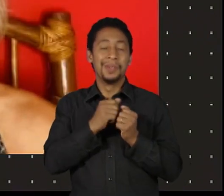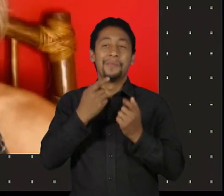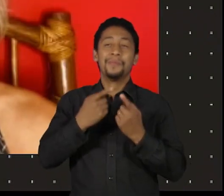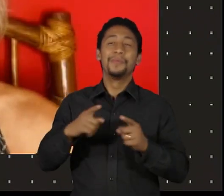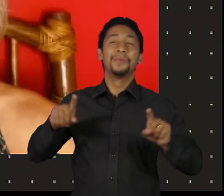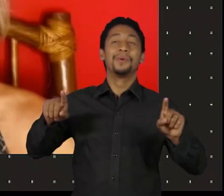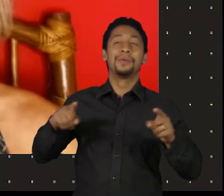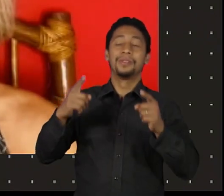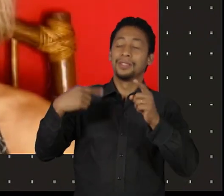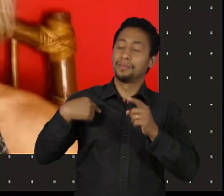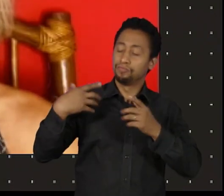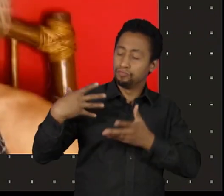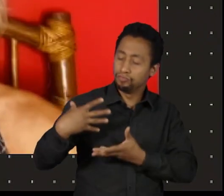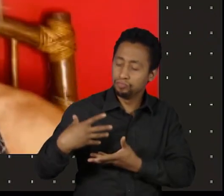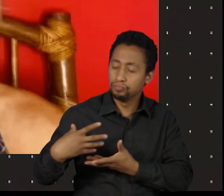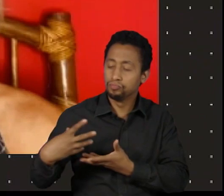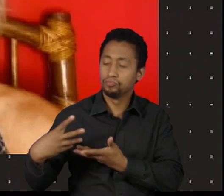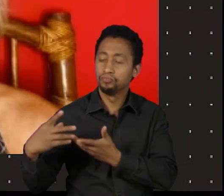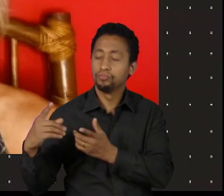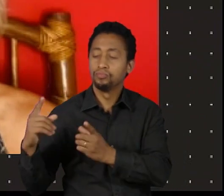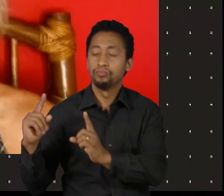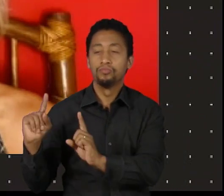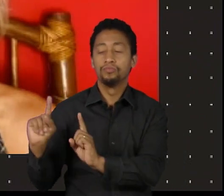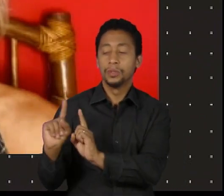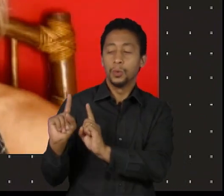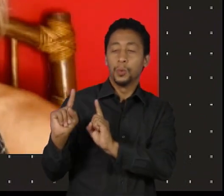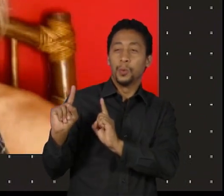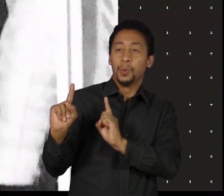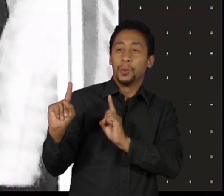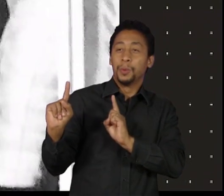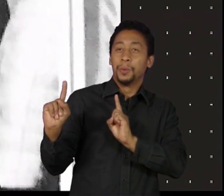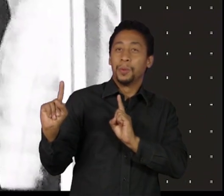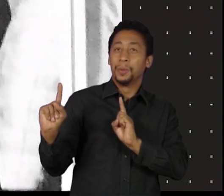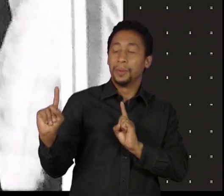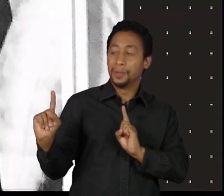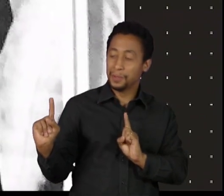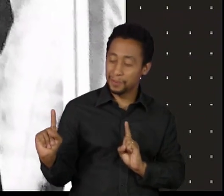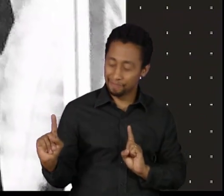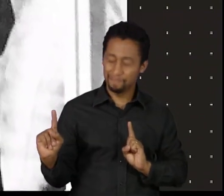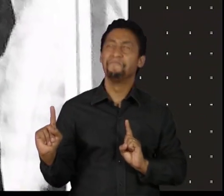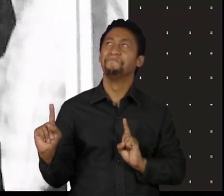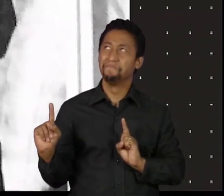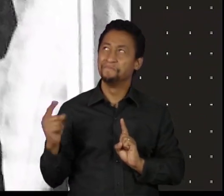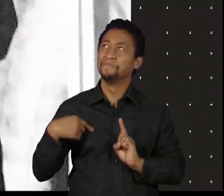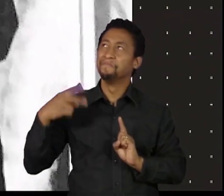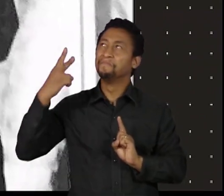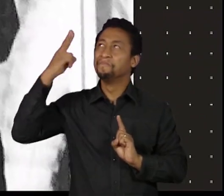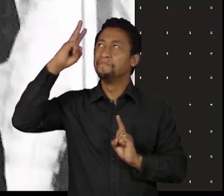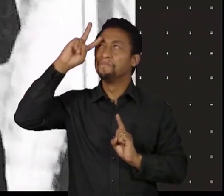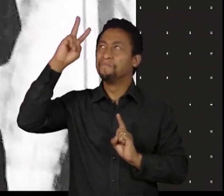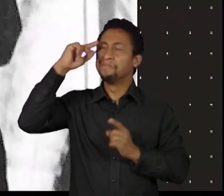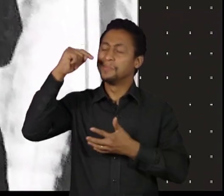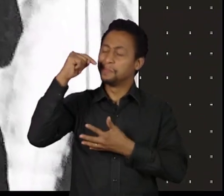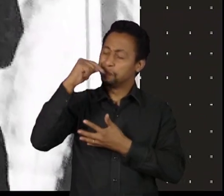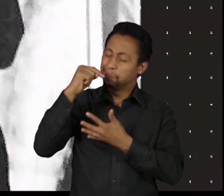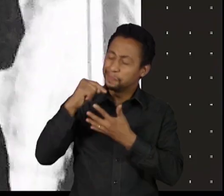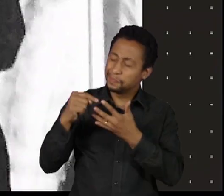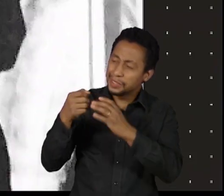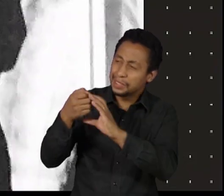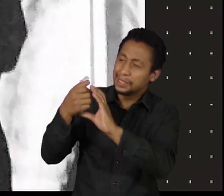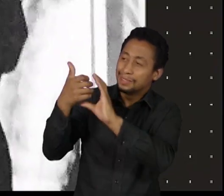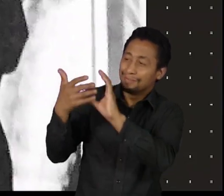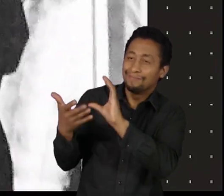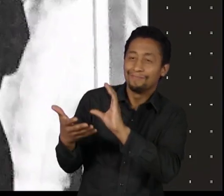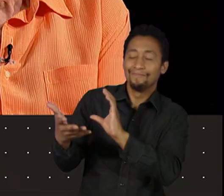mim, ó metade afastada de mim, leva os teus sinais, que a saudade